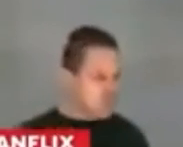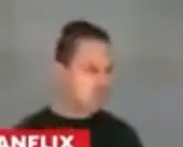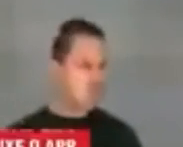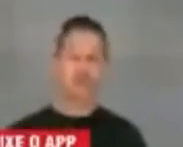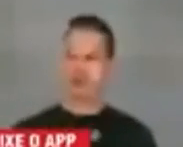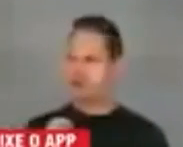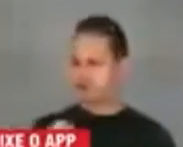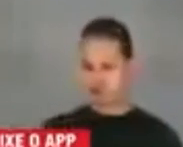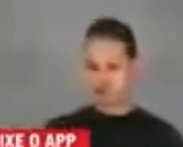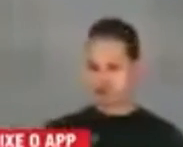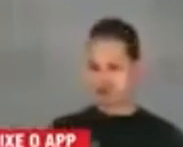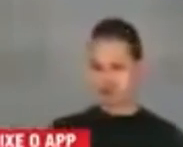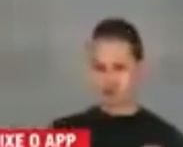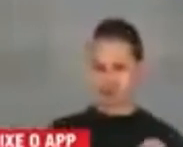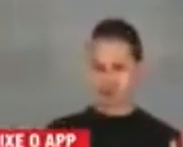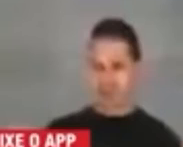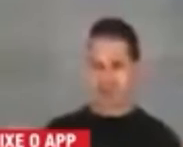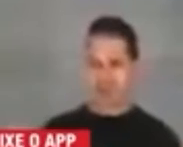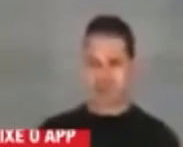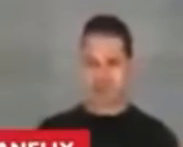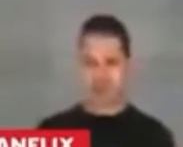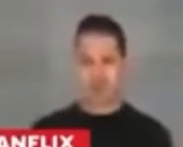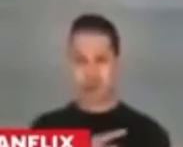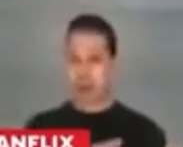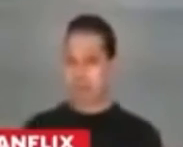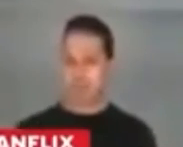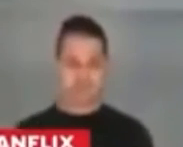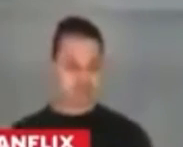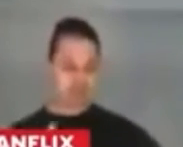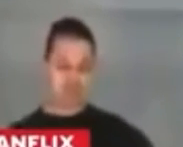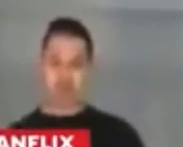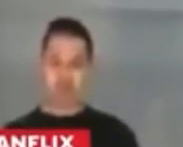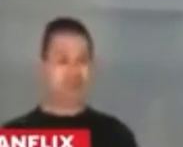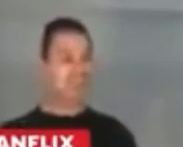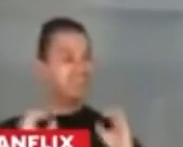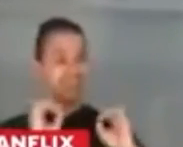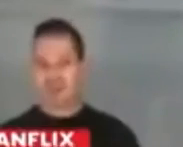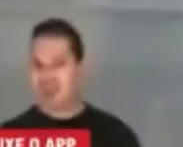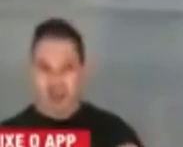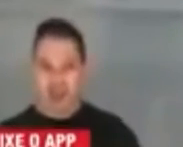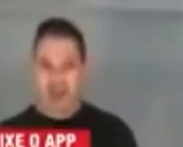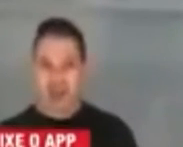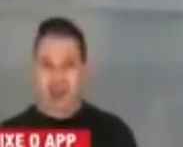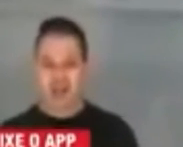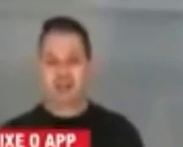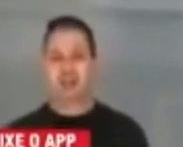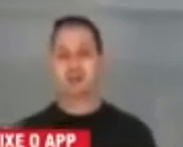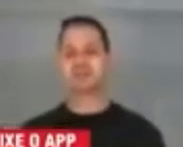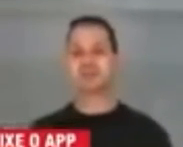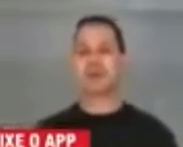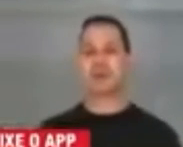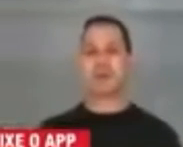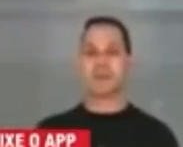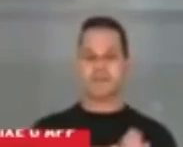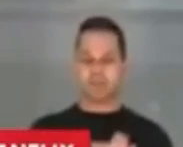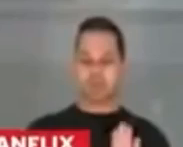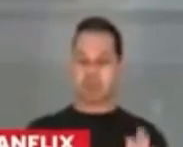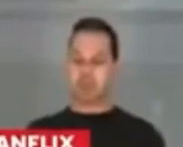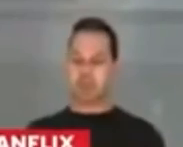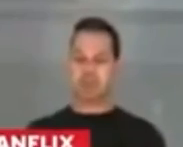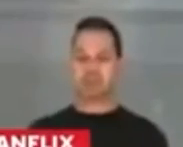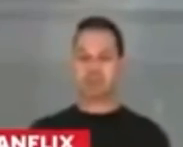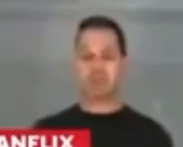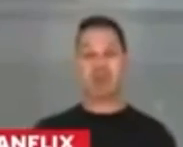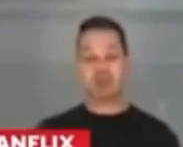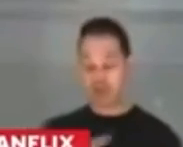nada. O presidente do Senado. Eu só estou dizendo que é uma incoerência aqui. Eu impus a prática que regularizou o problema. Eu só estou dizendo que